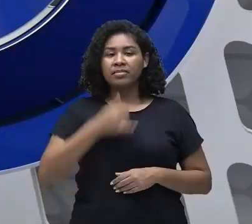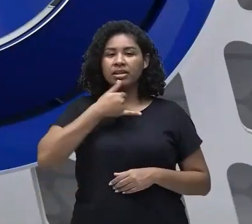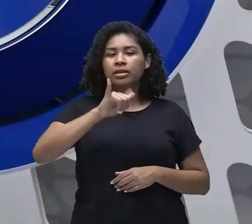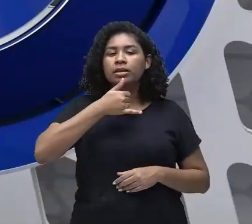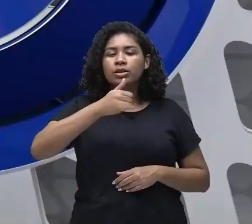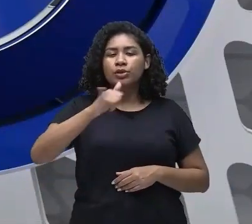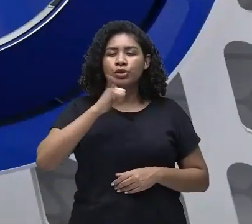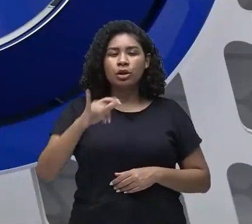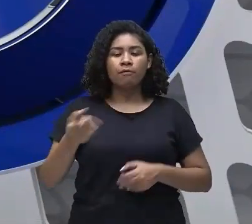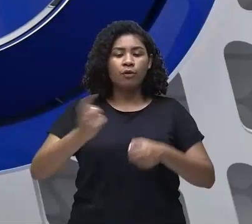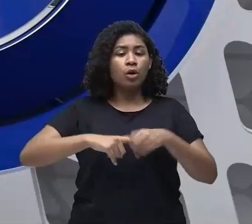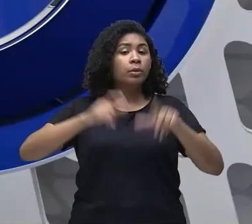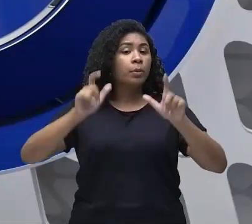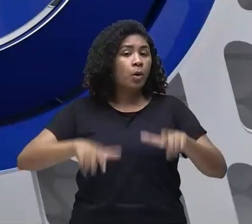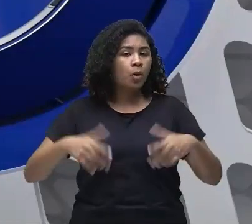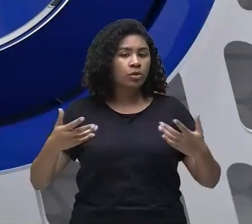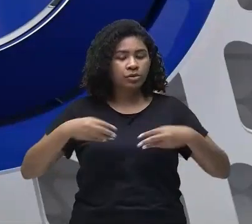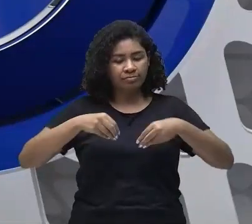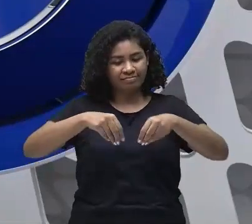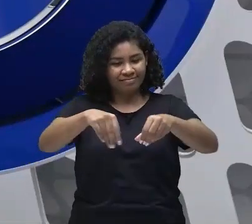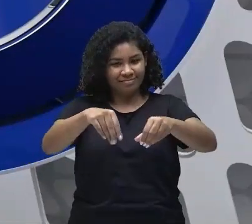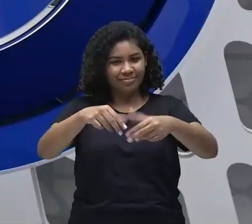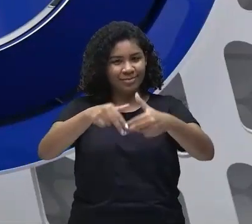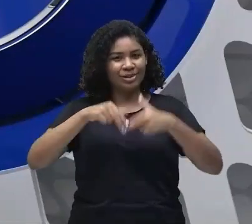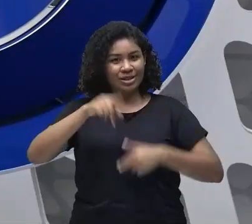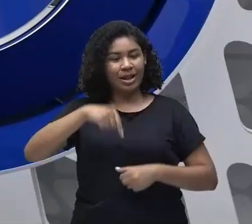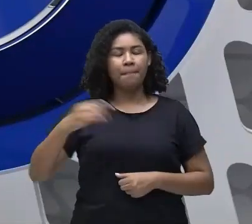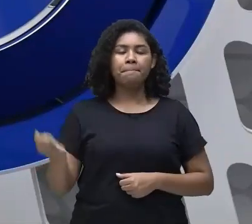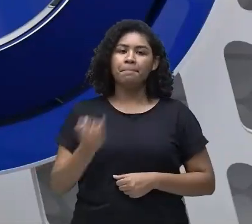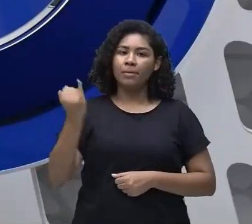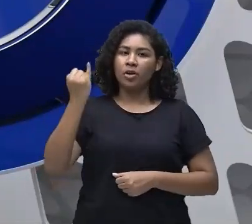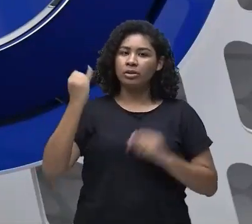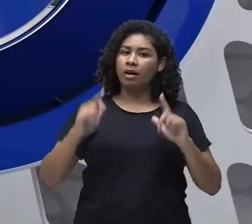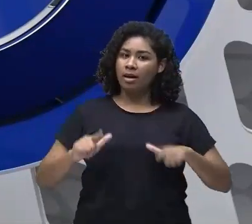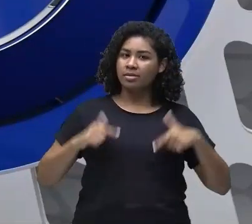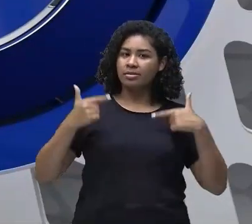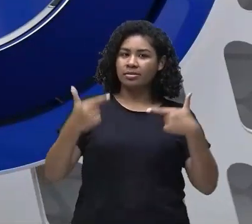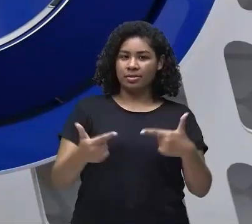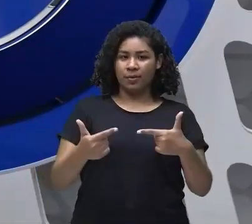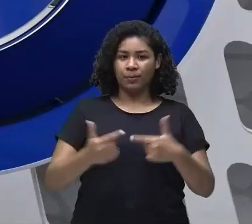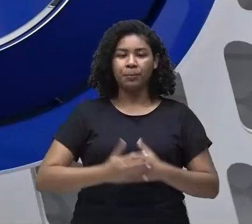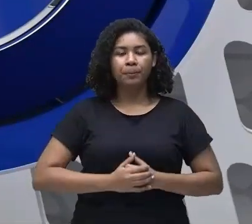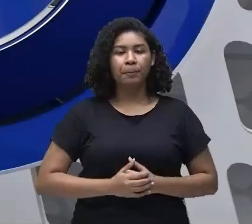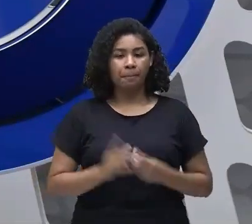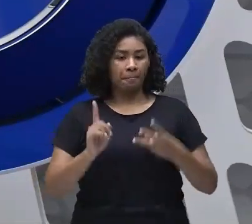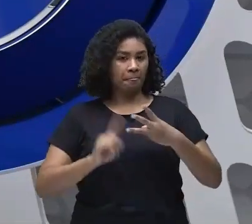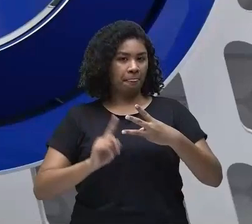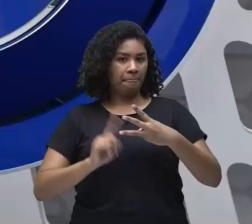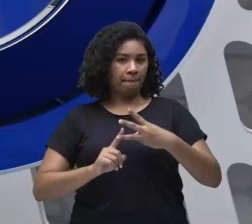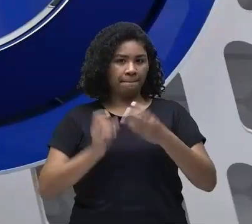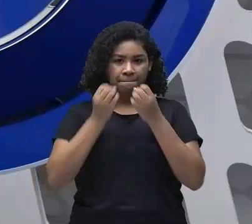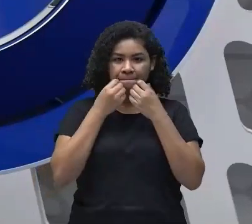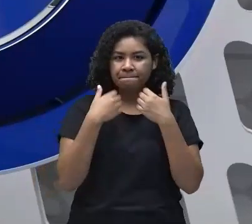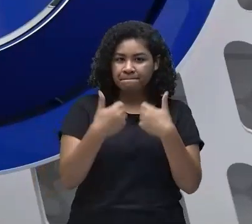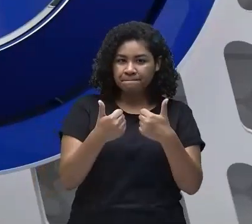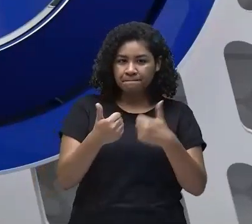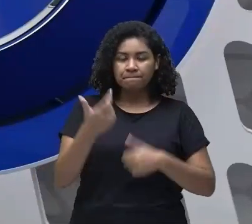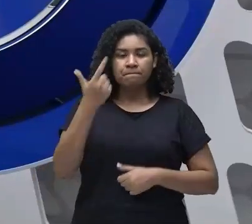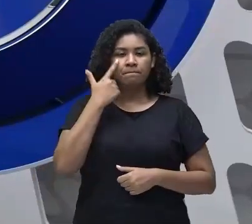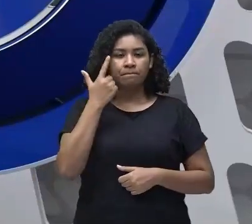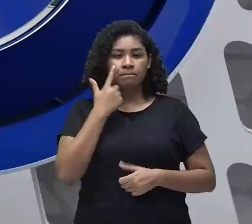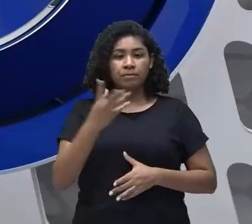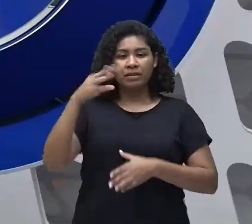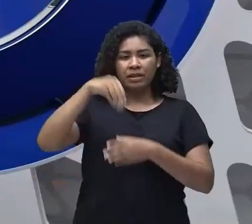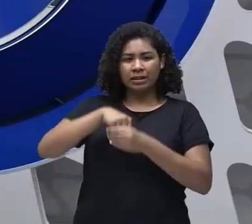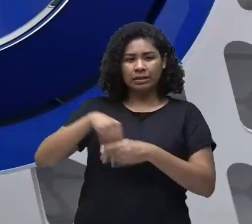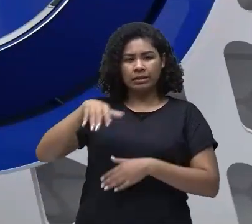vai voltar para o solo. Por isso é importante a ação dos decompositores. Dentro da cadeia